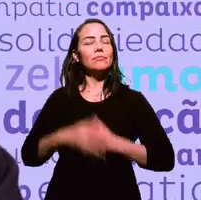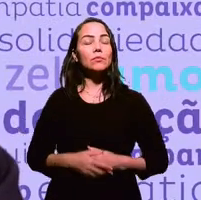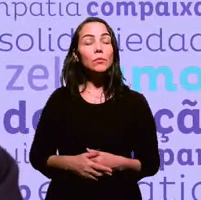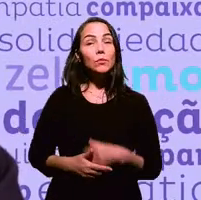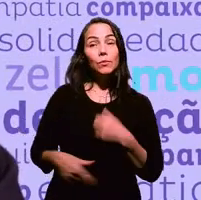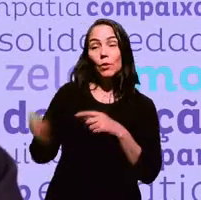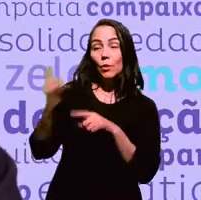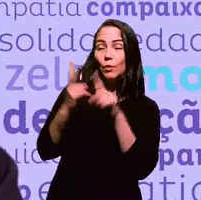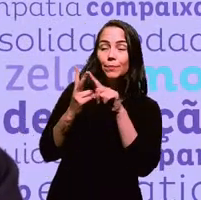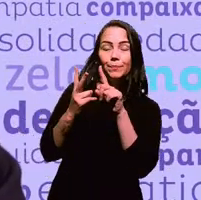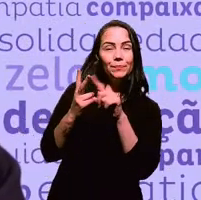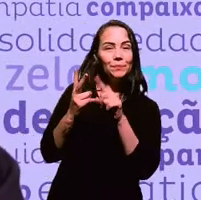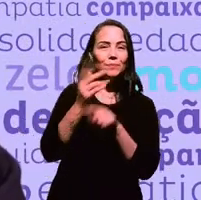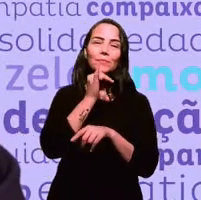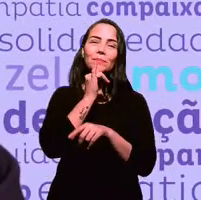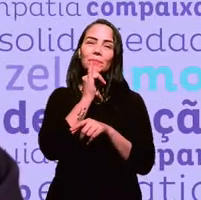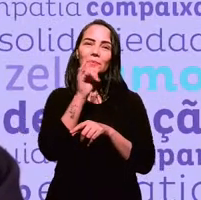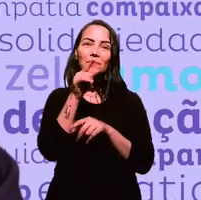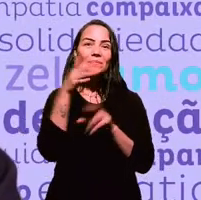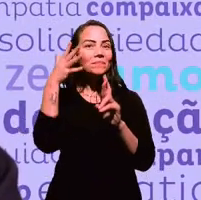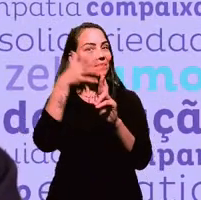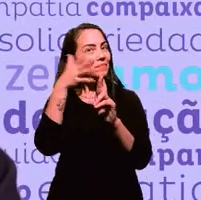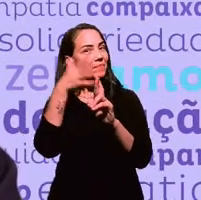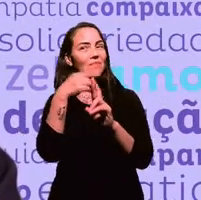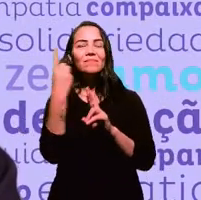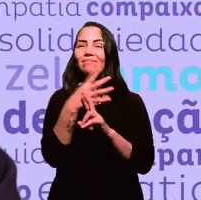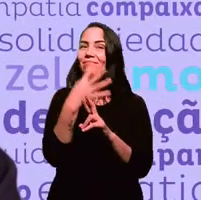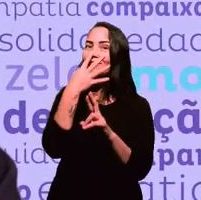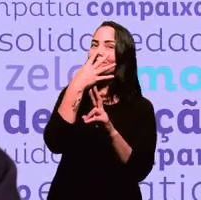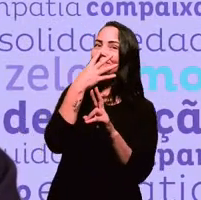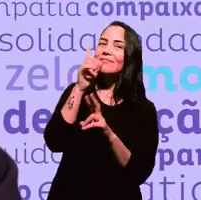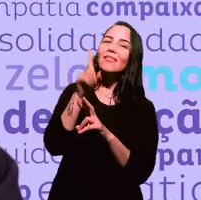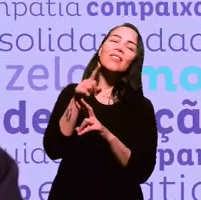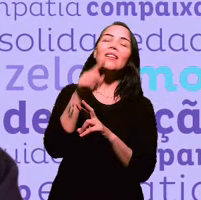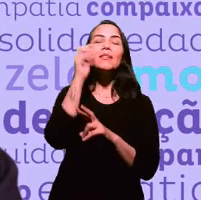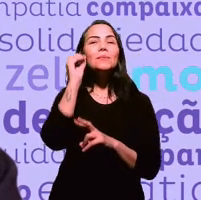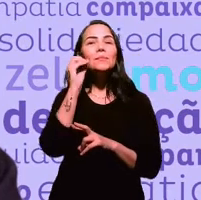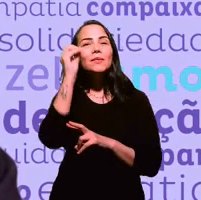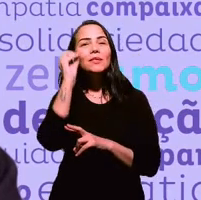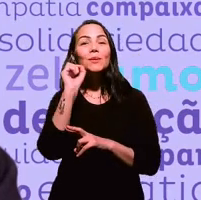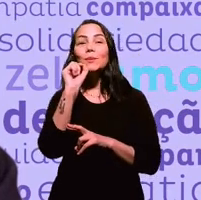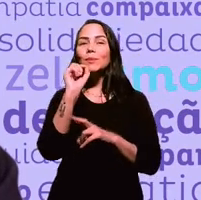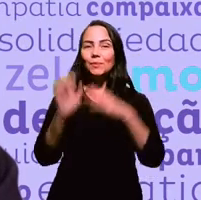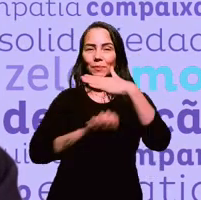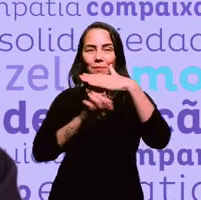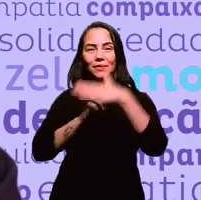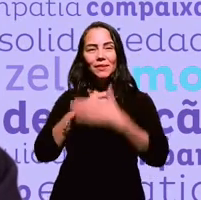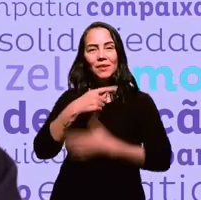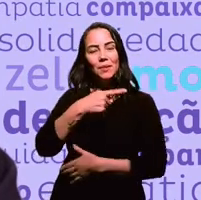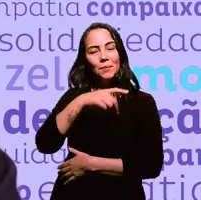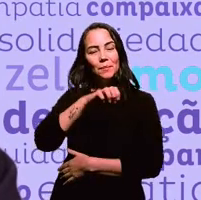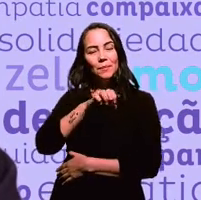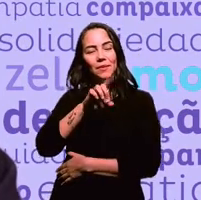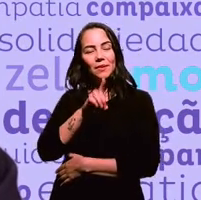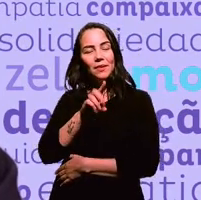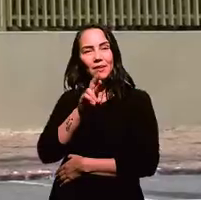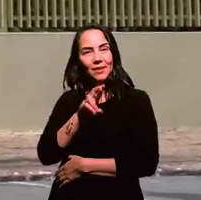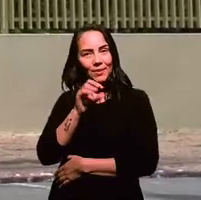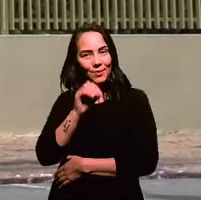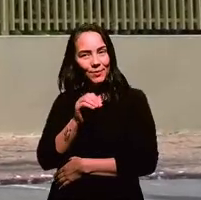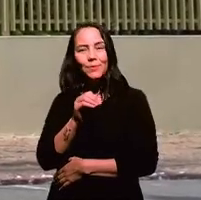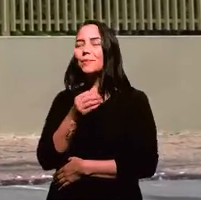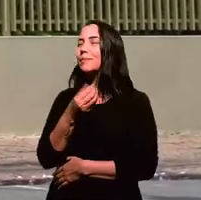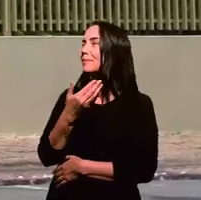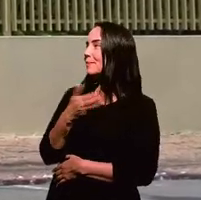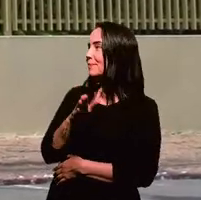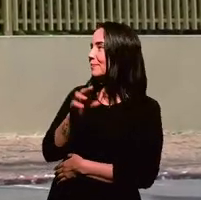Outro exemplo que também poderá servir de inspiração é o desprendimento do empresário Pedro Donini, que lá em